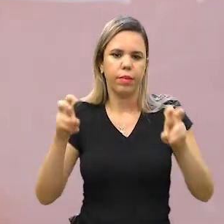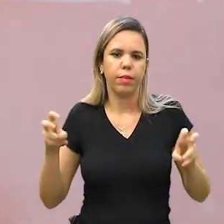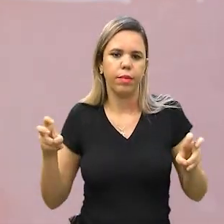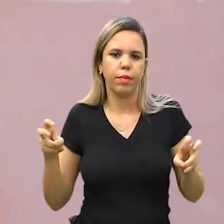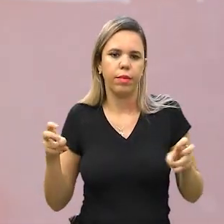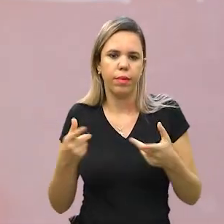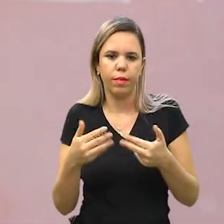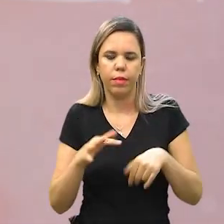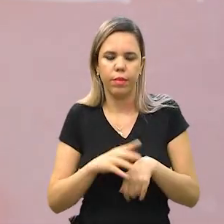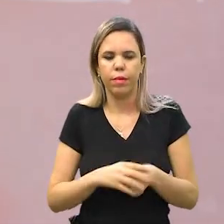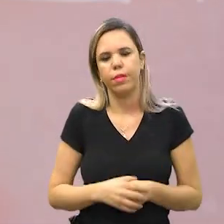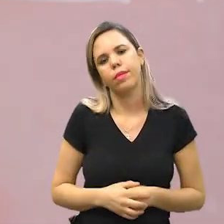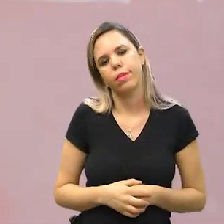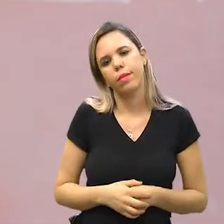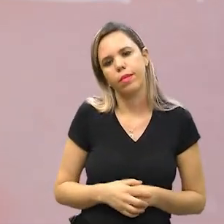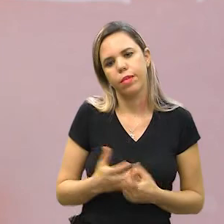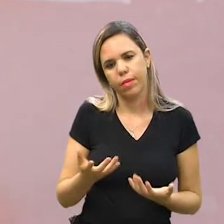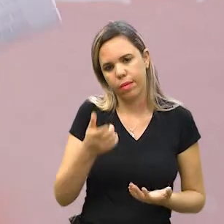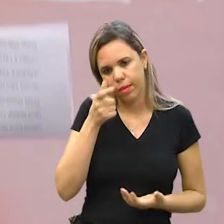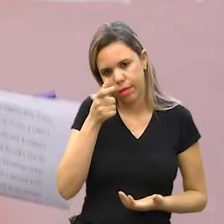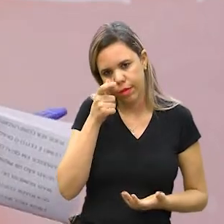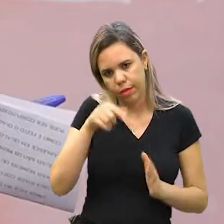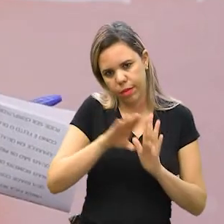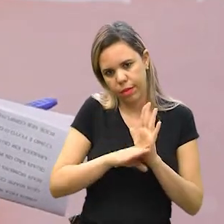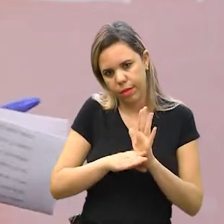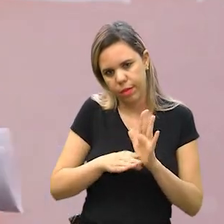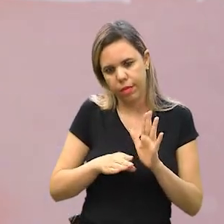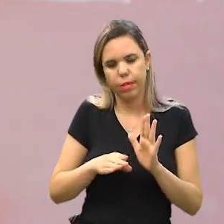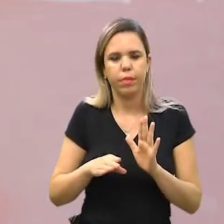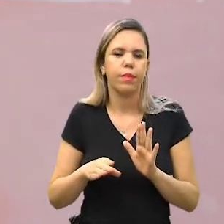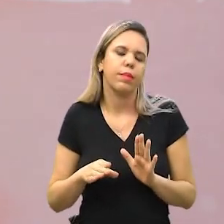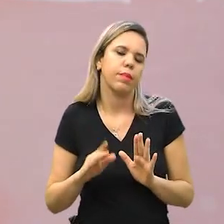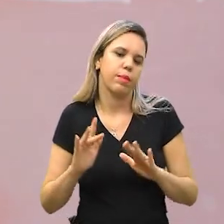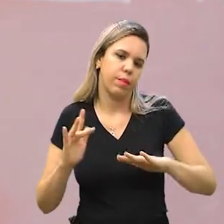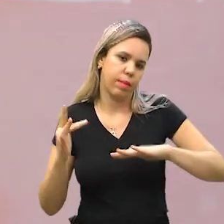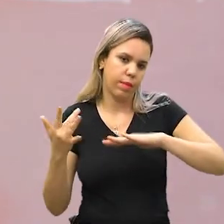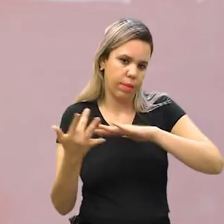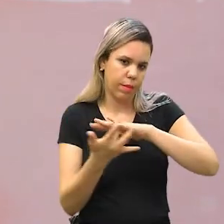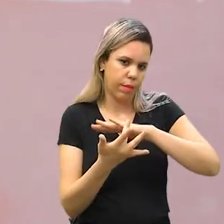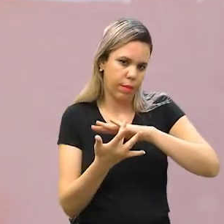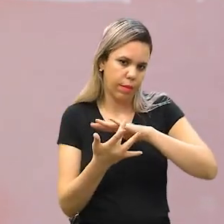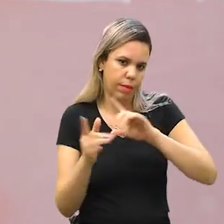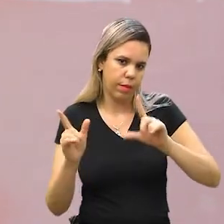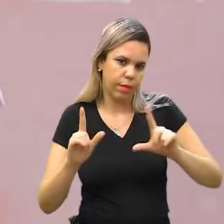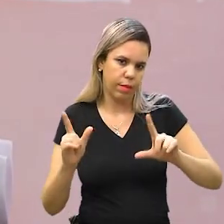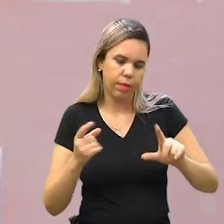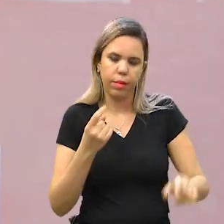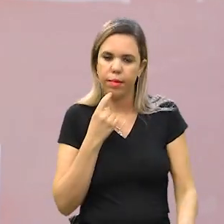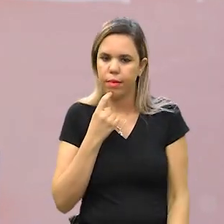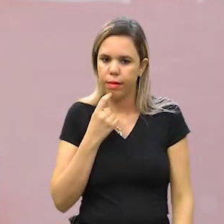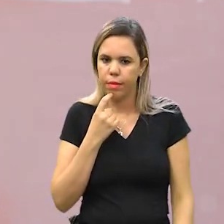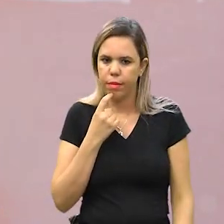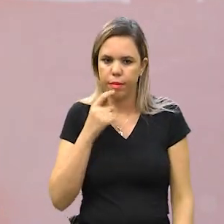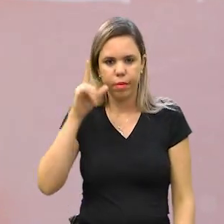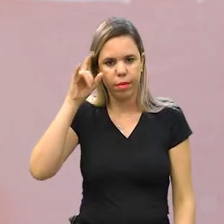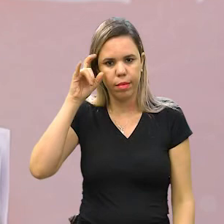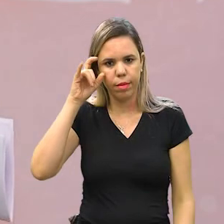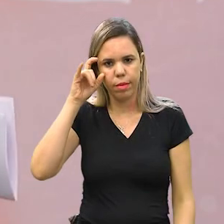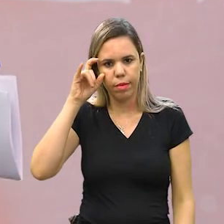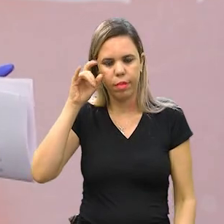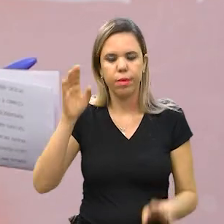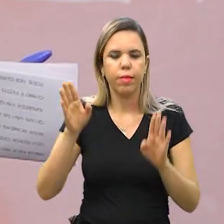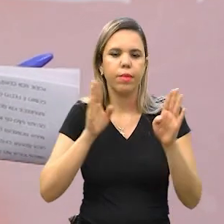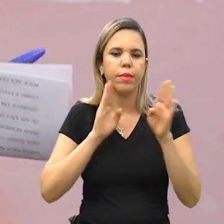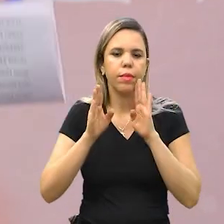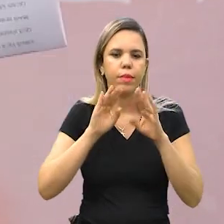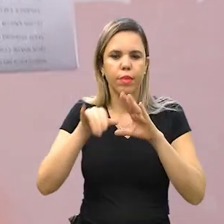tudo sobre alguma doença. E quer rever este programa? É só entrar lá nas nossas redes sociais. A TV Câmara Campinas está no Instagram,